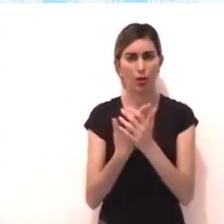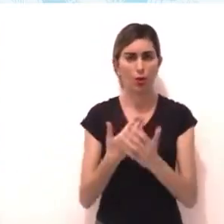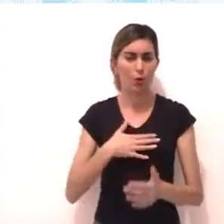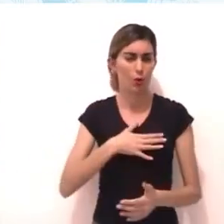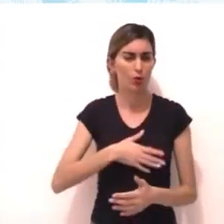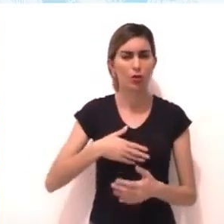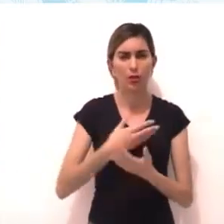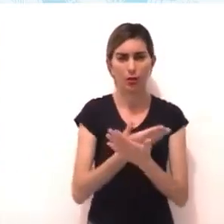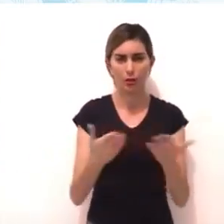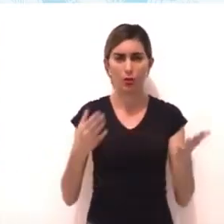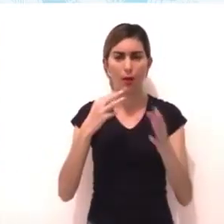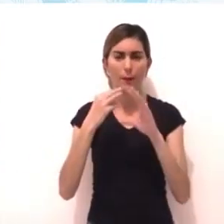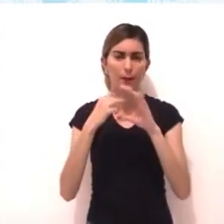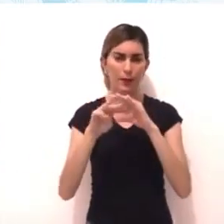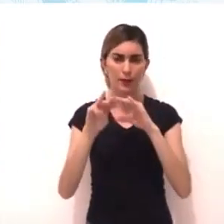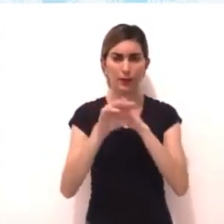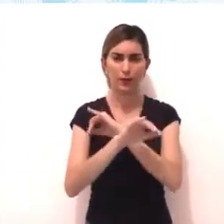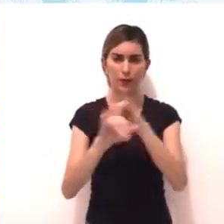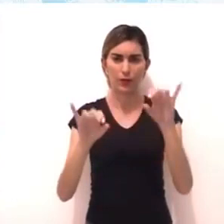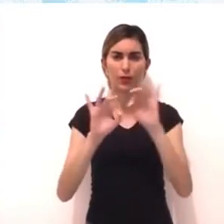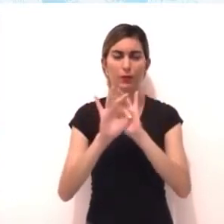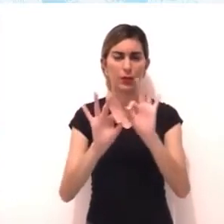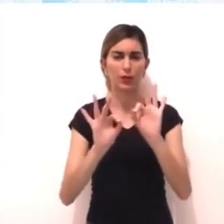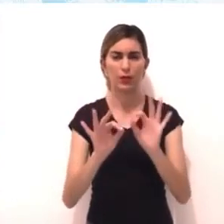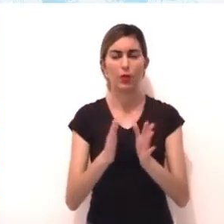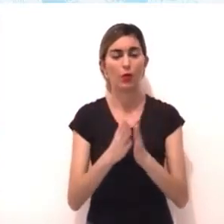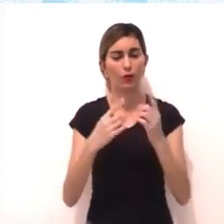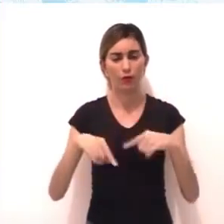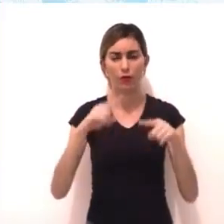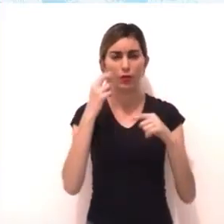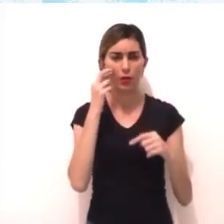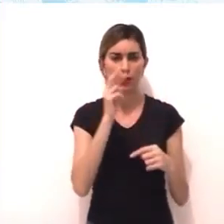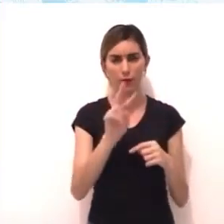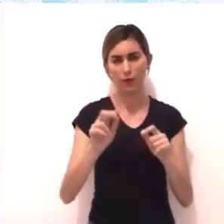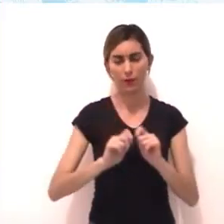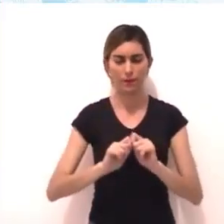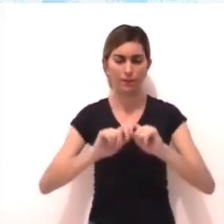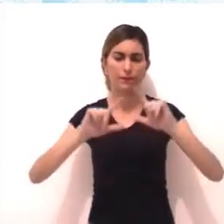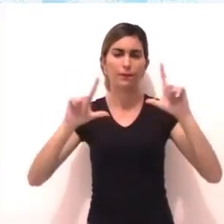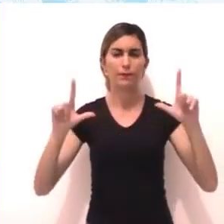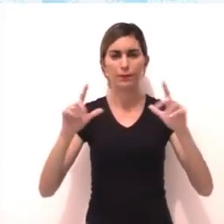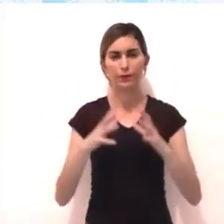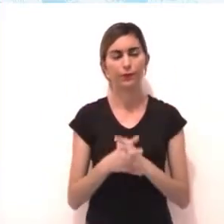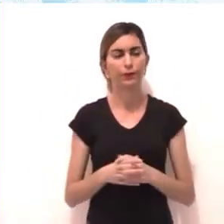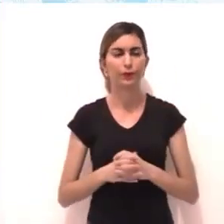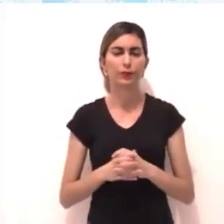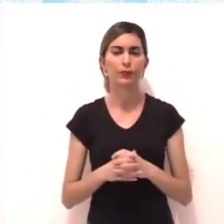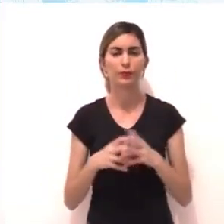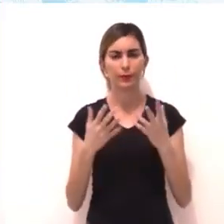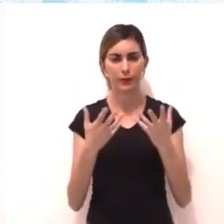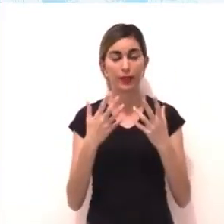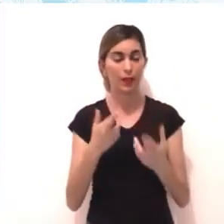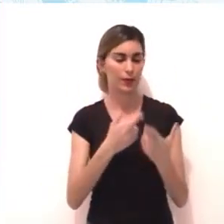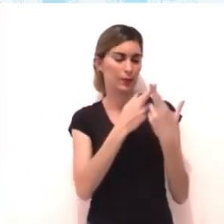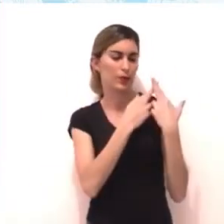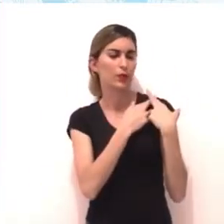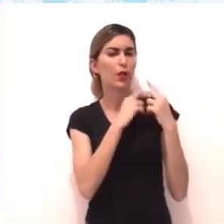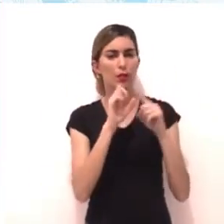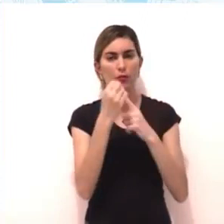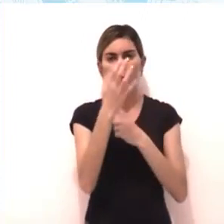de deixar para vocês uma mensagem especial, que vocês vão ver aí nessa imagem. A